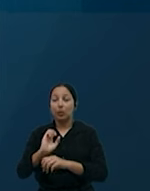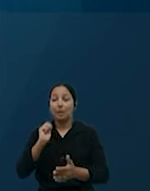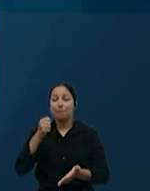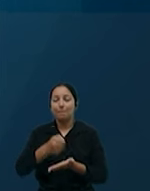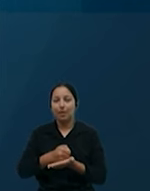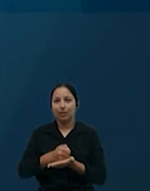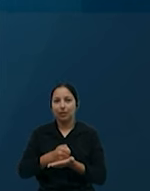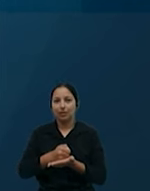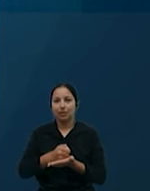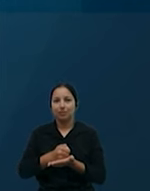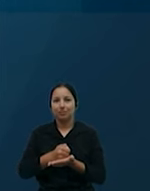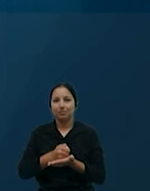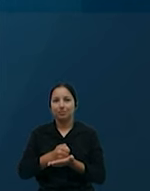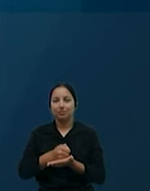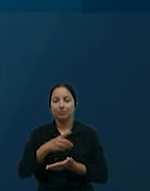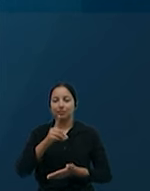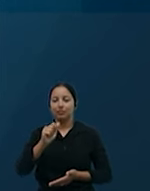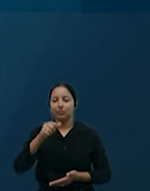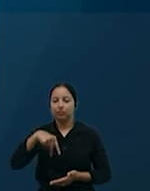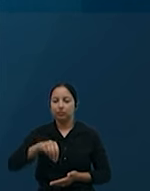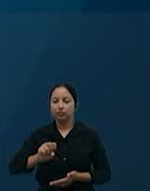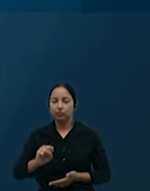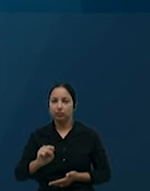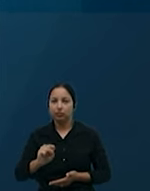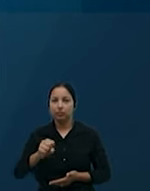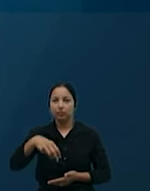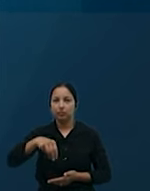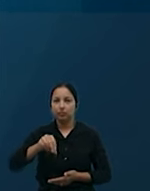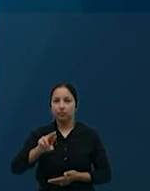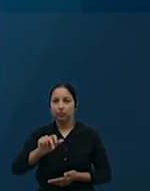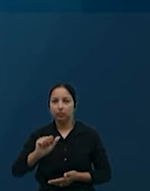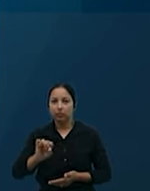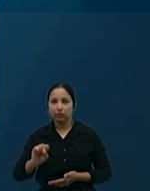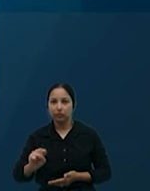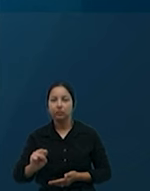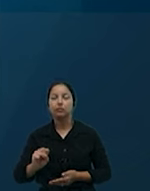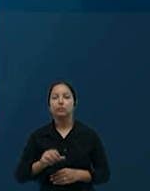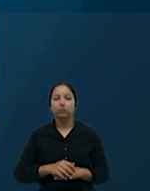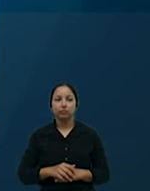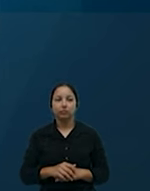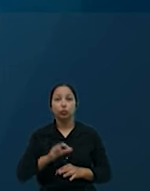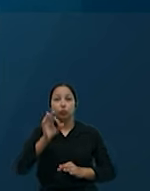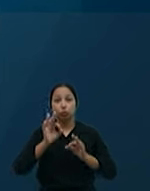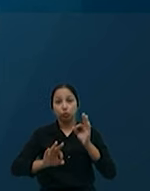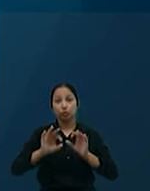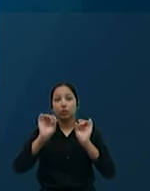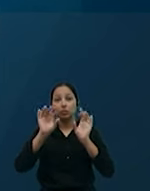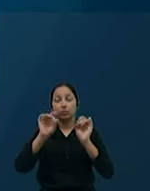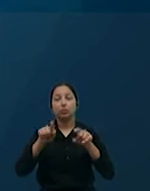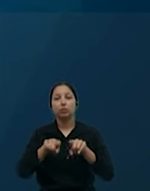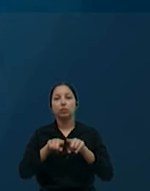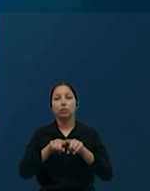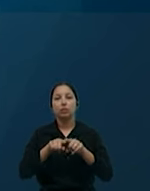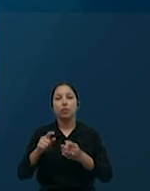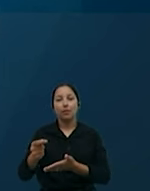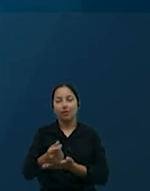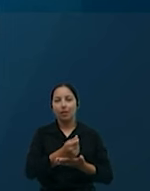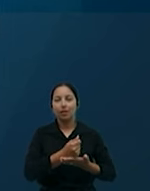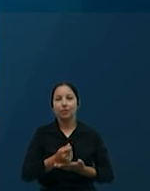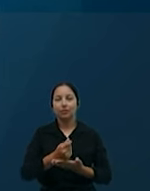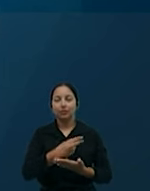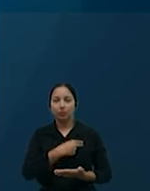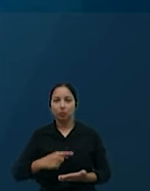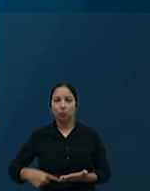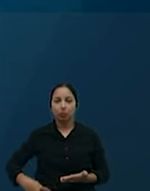todas ajuizadas, né, no âmbito dos juizados especiais da Fazenda Pública. Foi